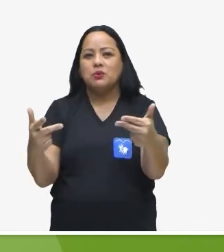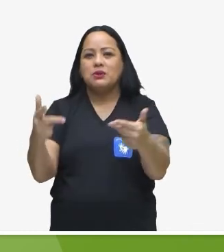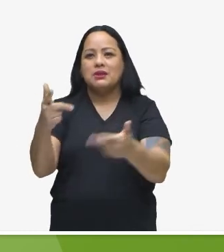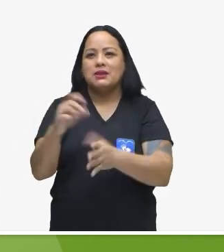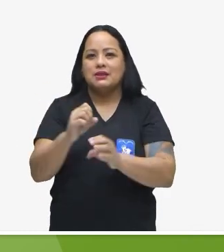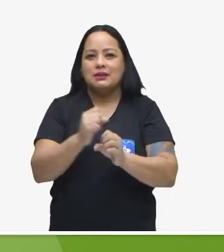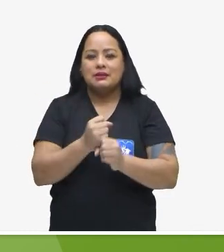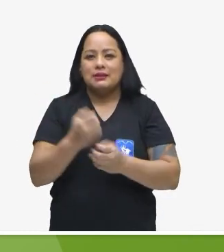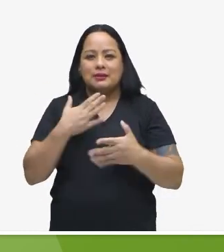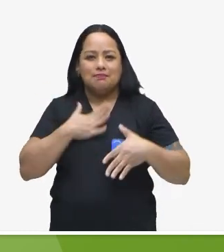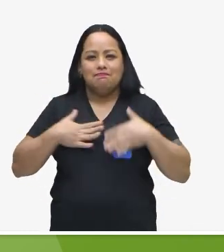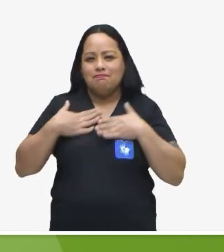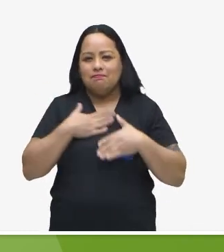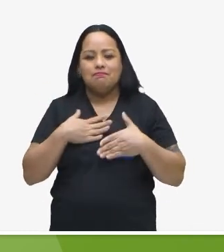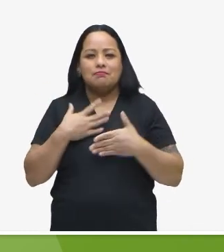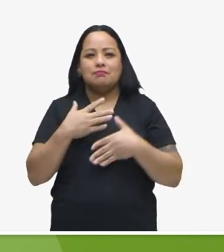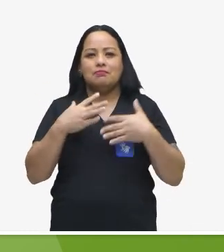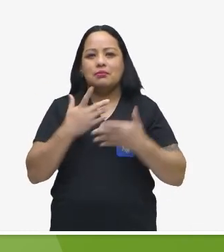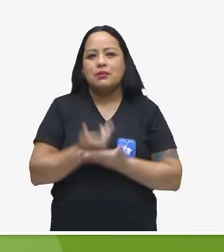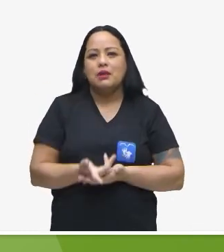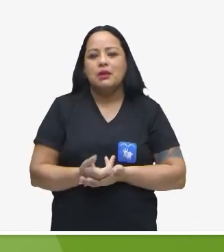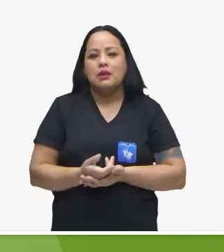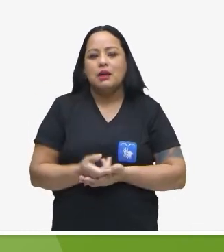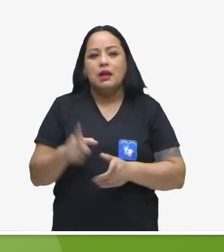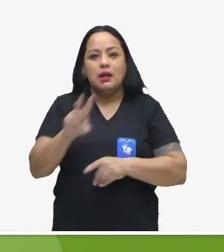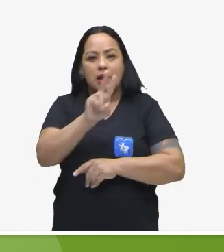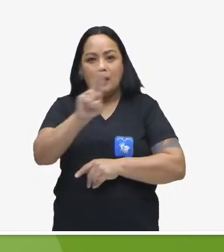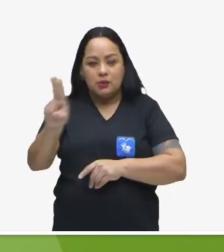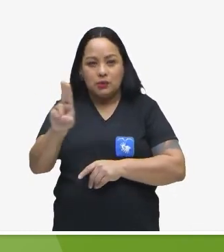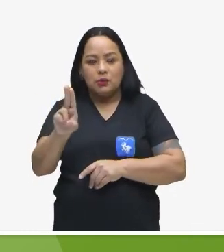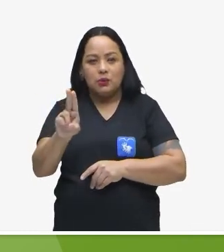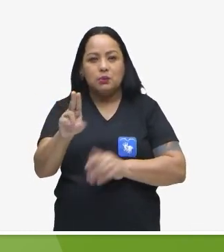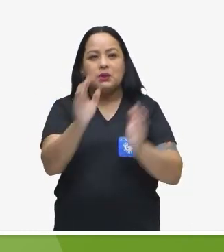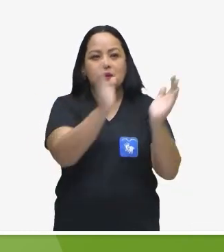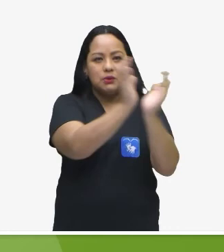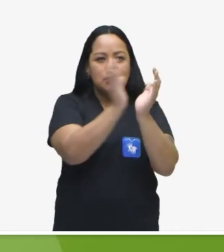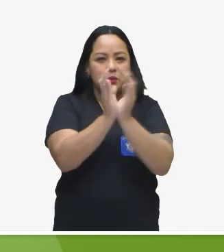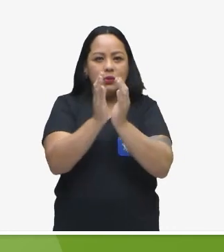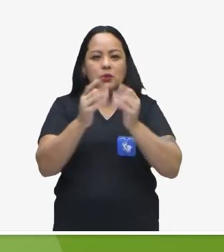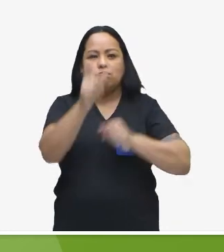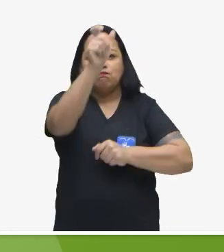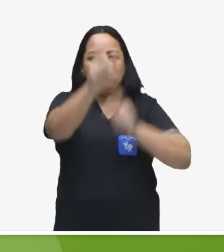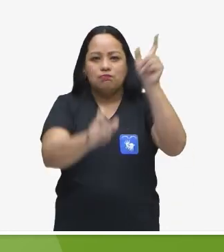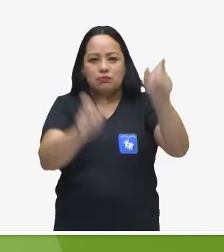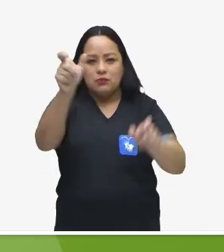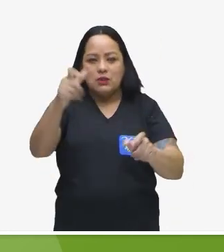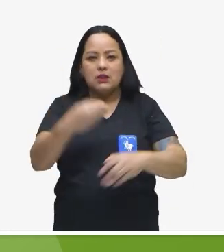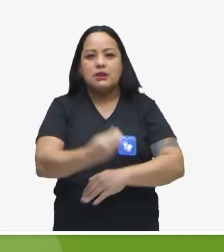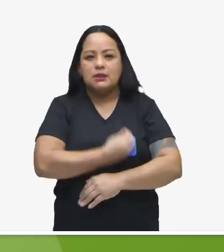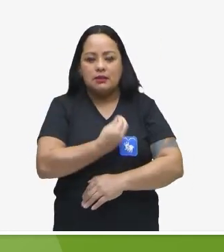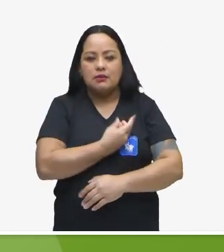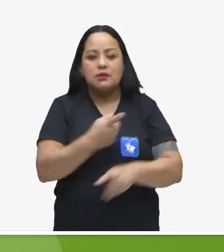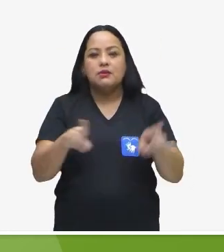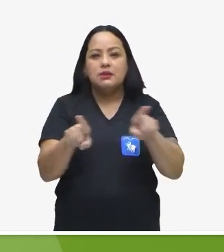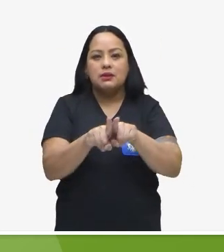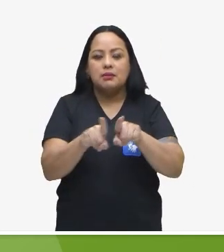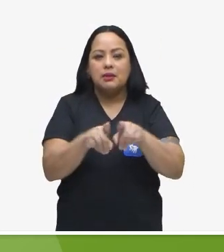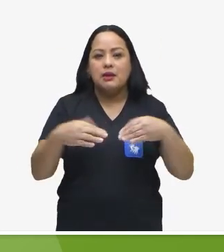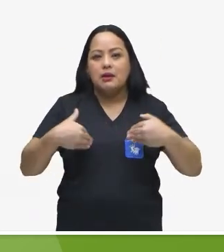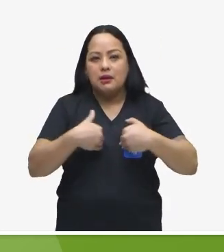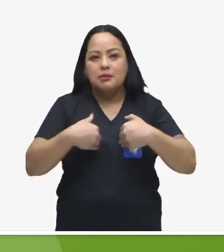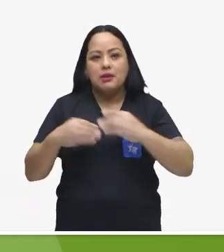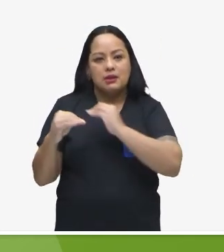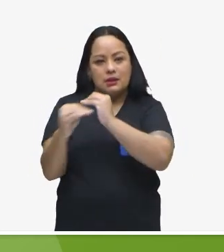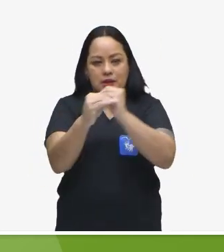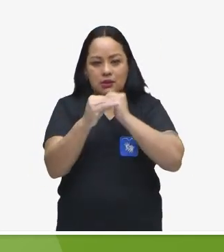higiene. Então, a gente tem aí a nomenclatura das espécies para classificar os animais de